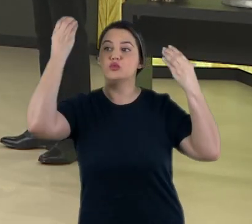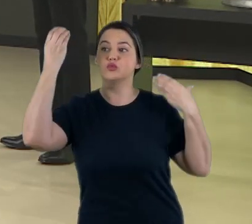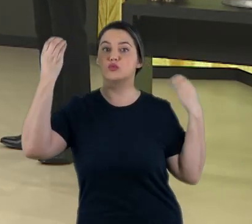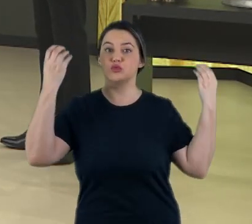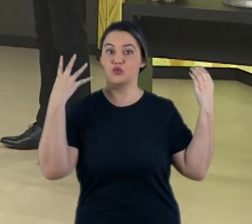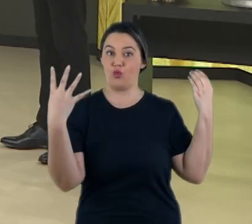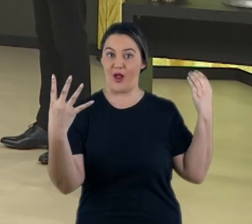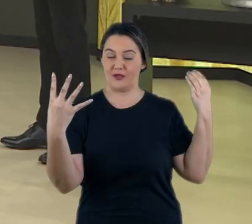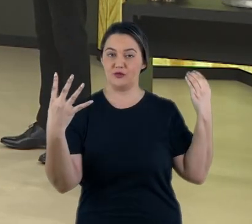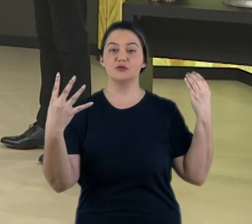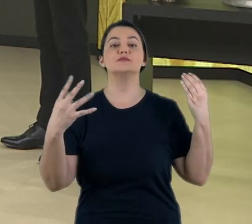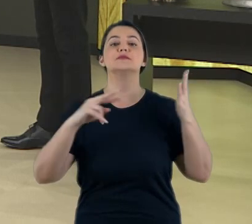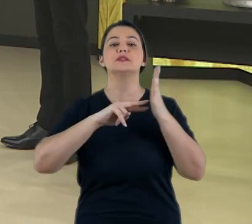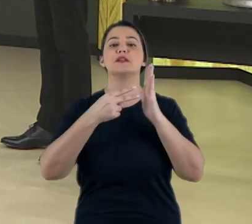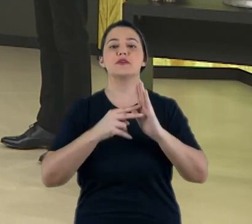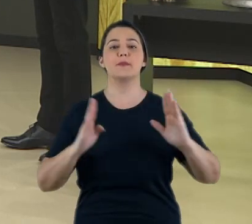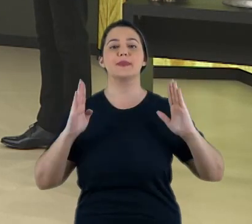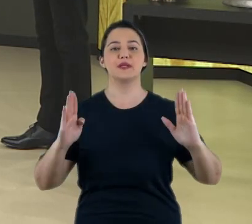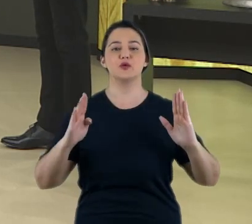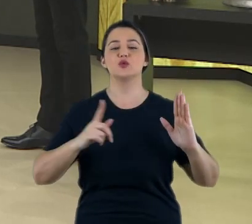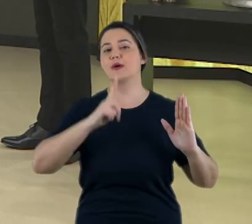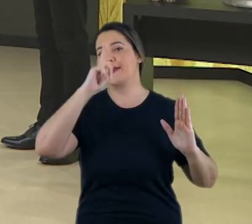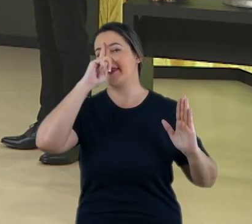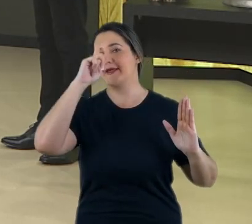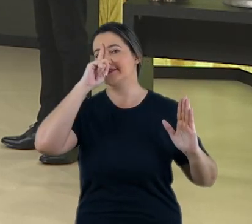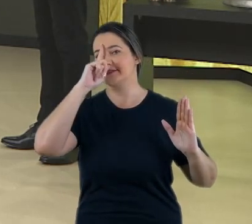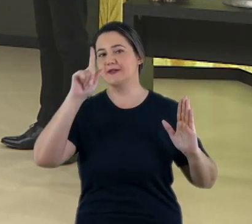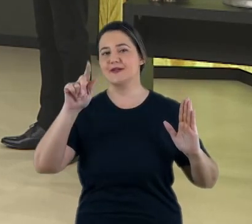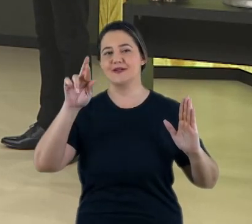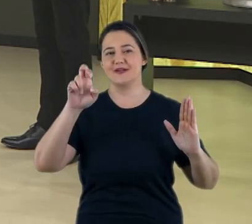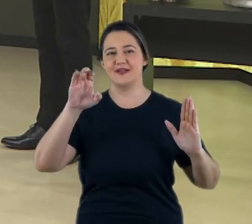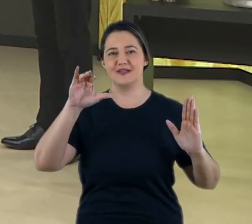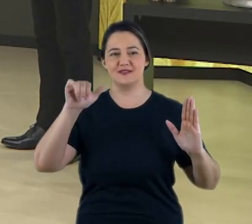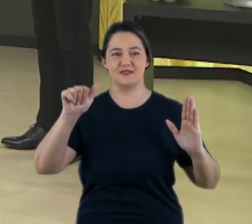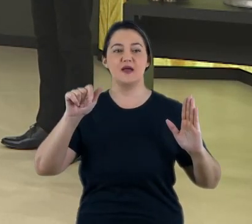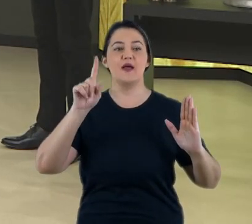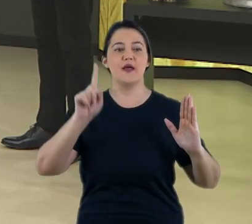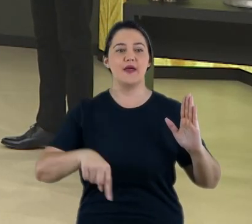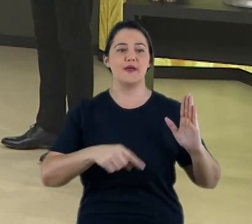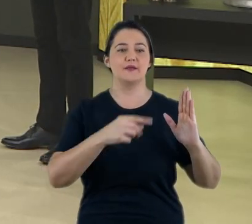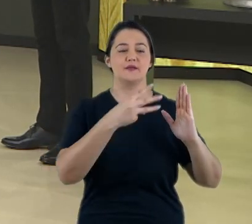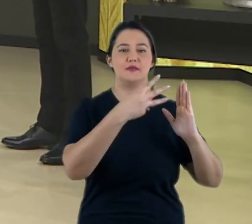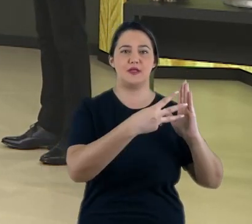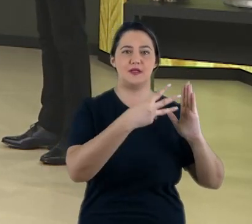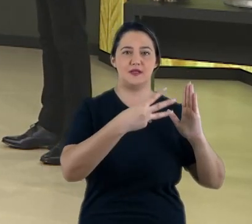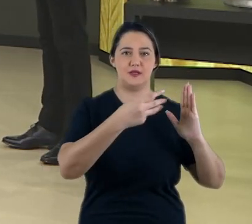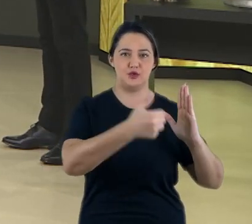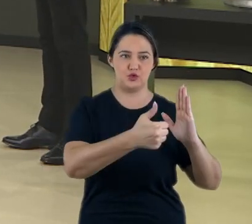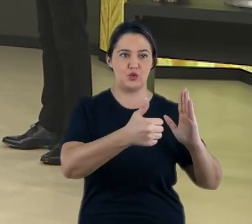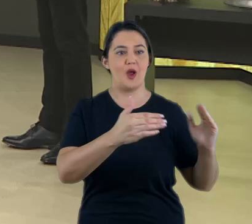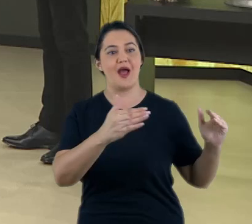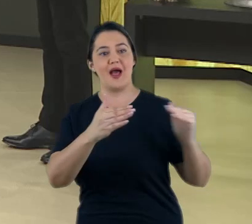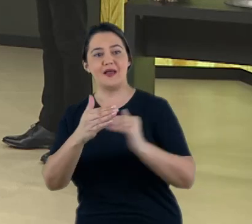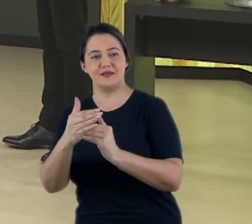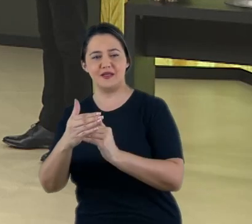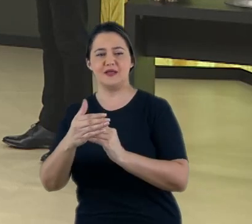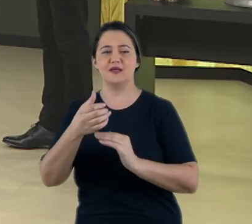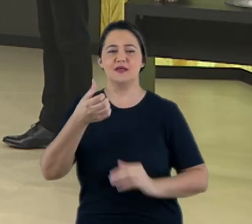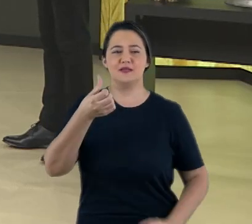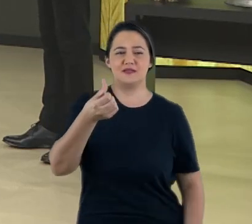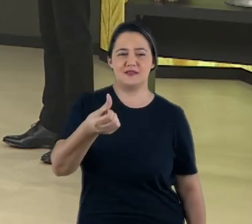sua vez, a Grécia, que governou o mundo de 331 a.C., a época de Alexandre o Grande,